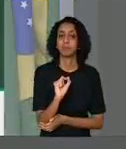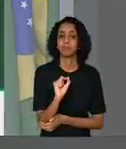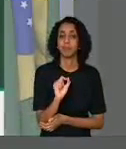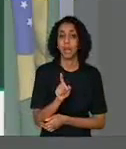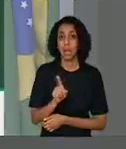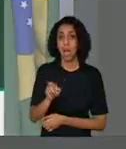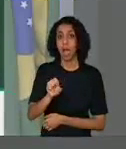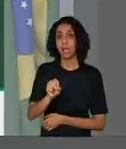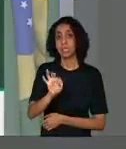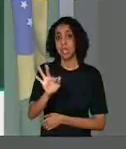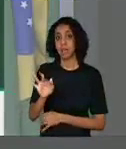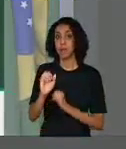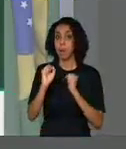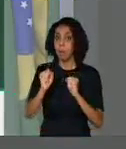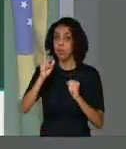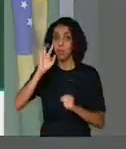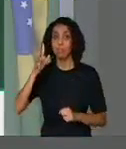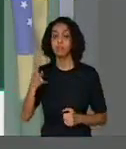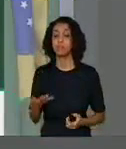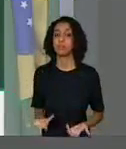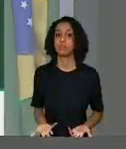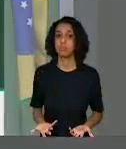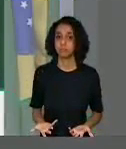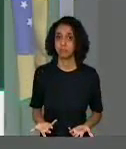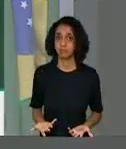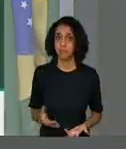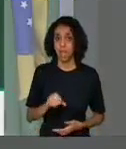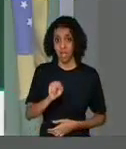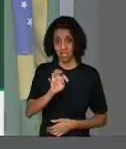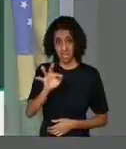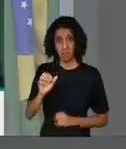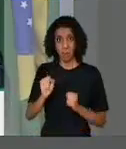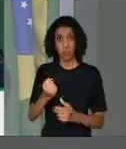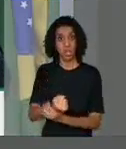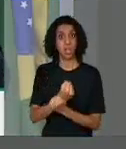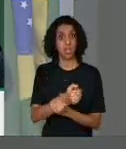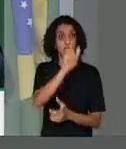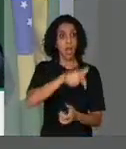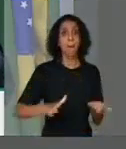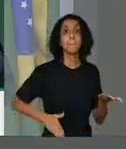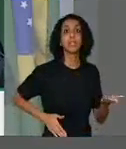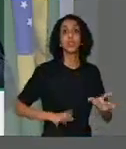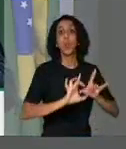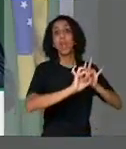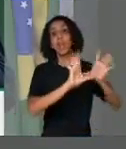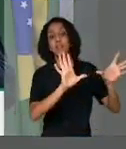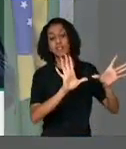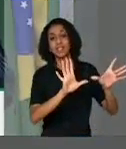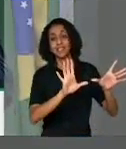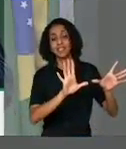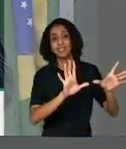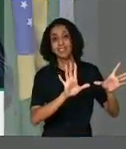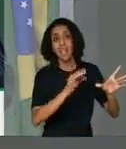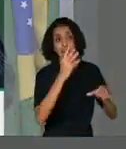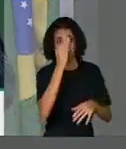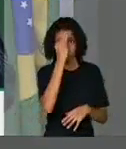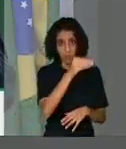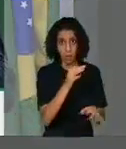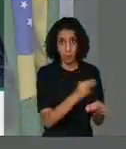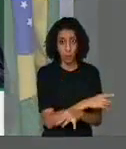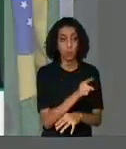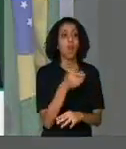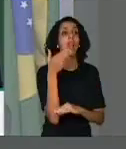nosso Supremo Tribunal Federal. O Supremo pode garantir a liberdade de bandidos condenados que vão para casa